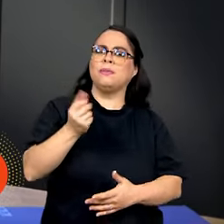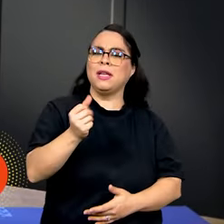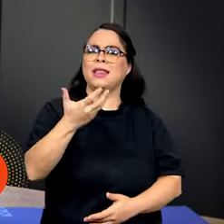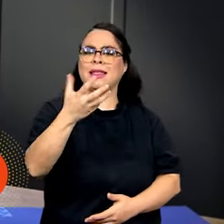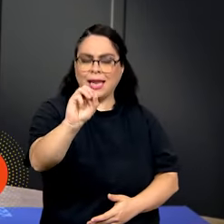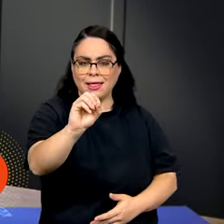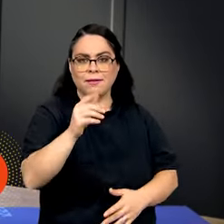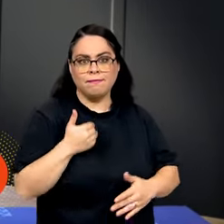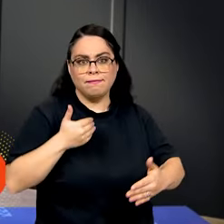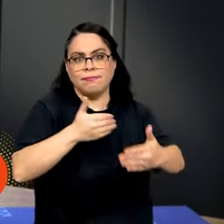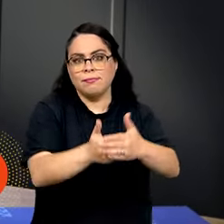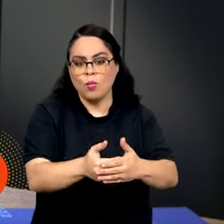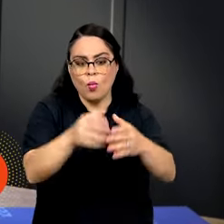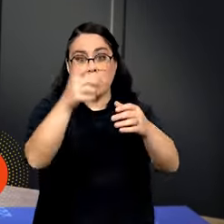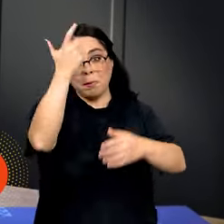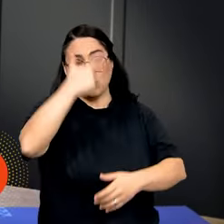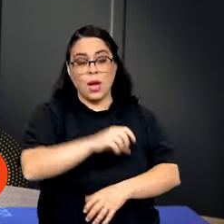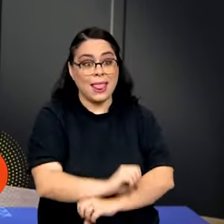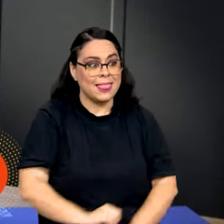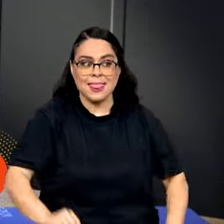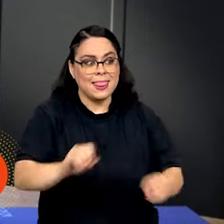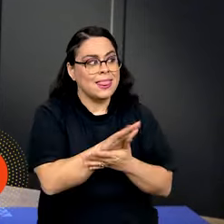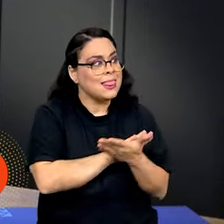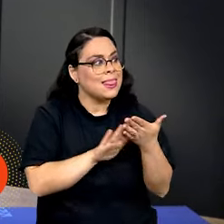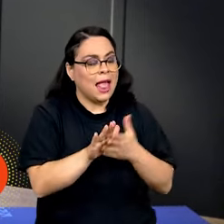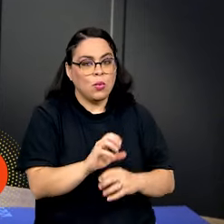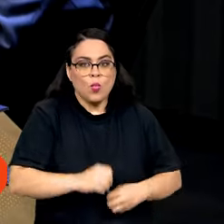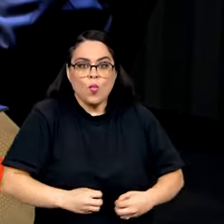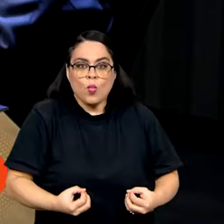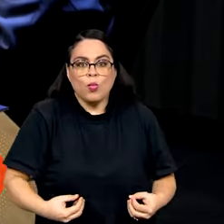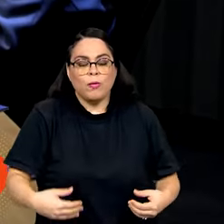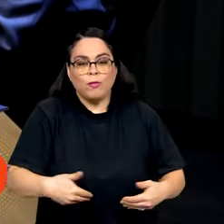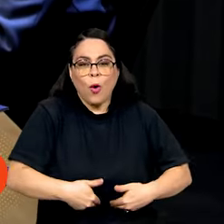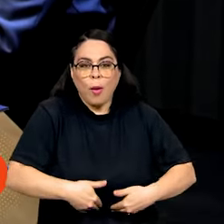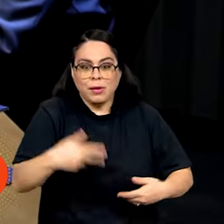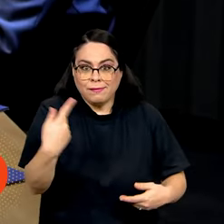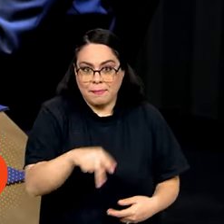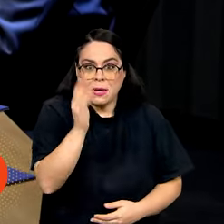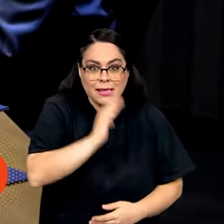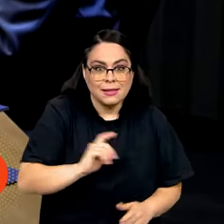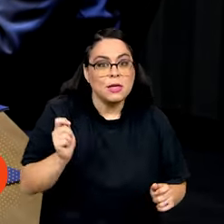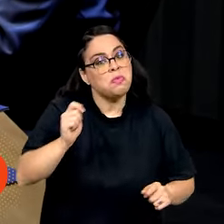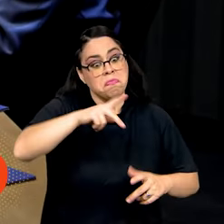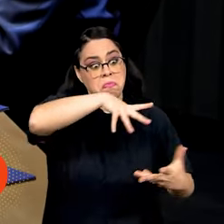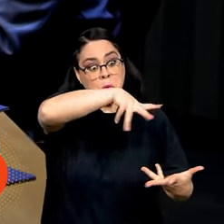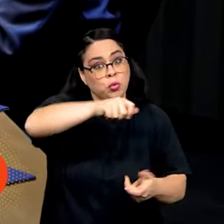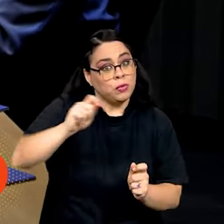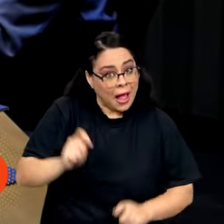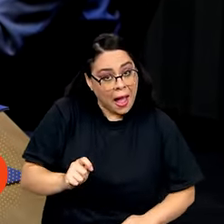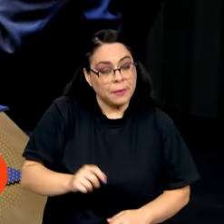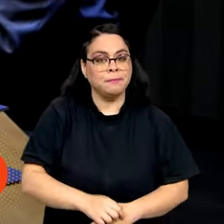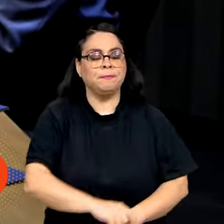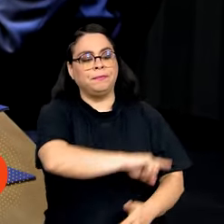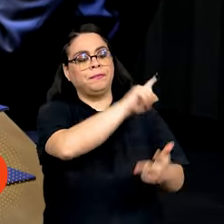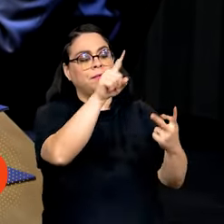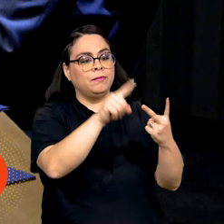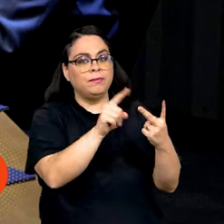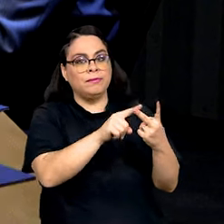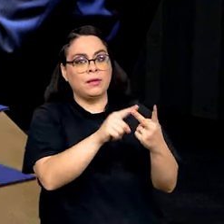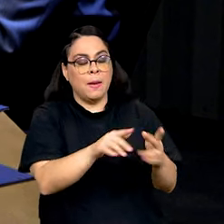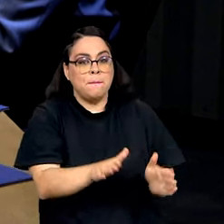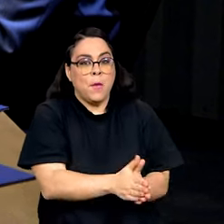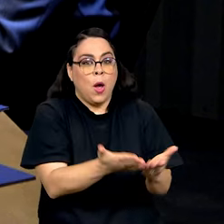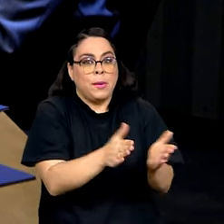alcançar uma condição de não ter ninguém passando fome no planeta e a outra meta a redução da